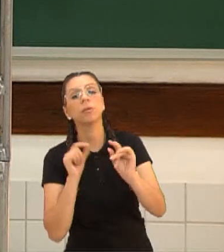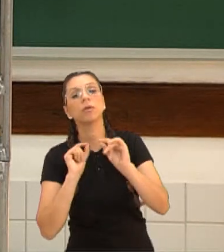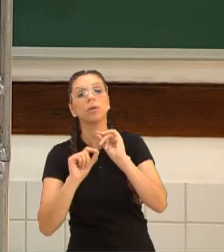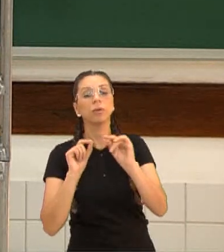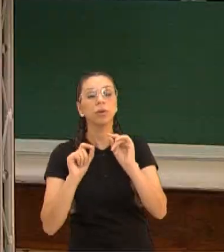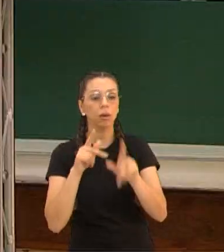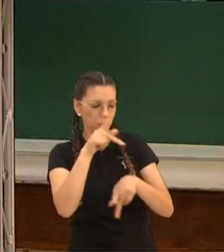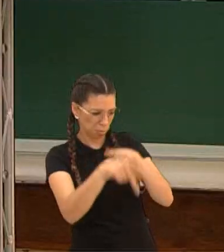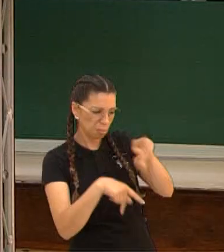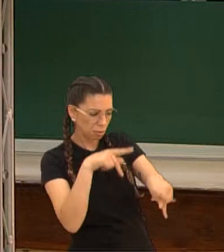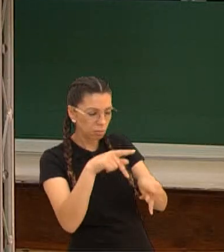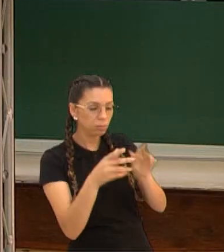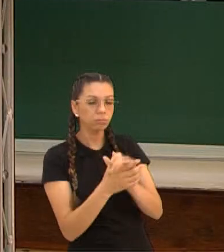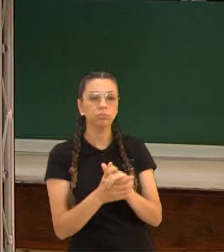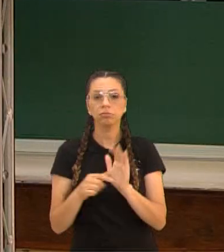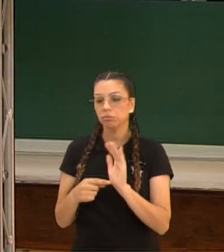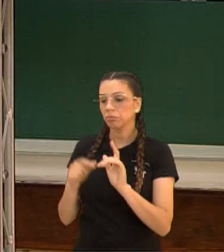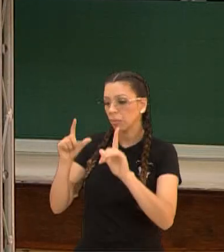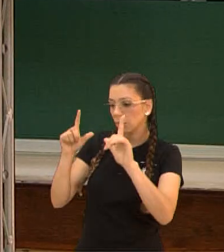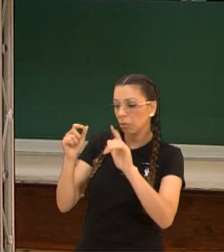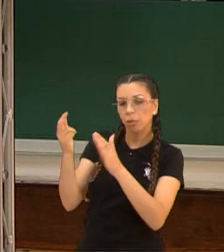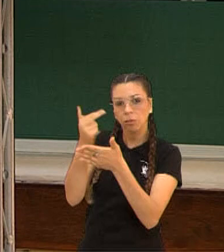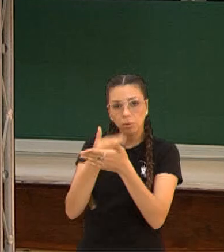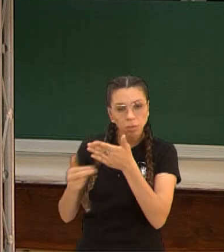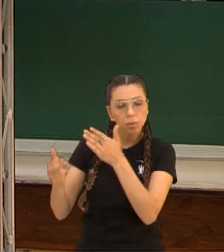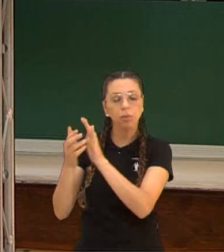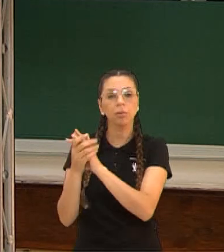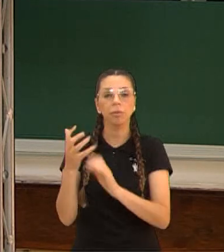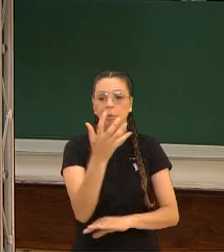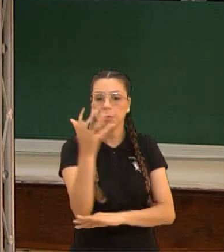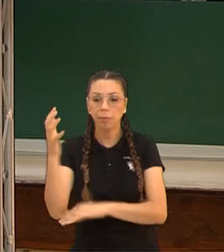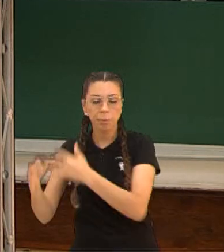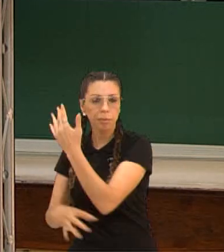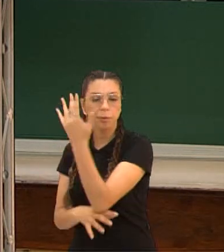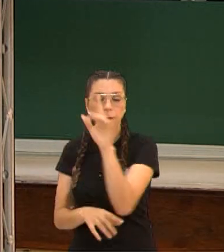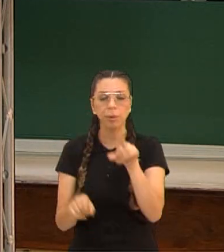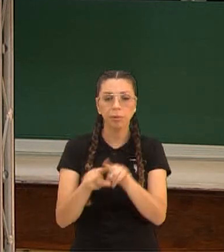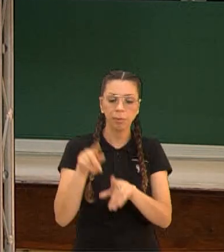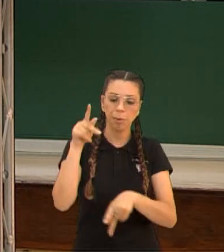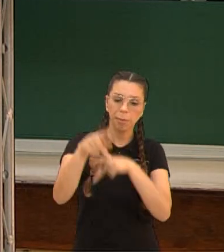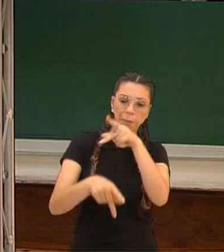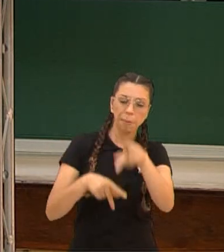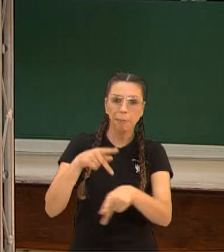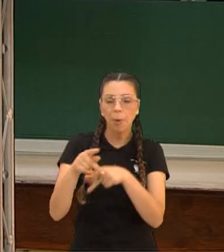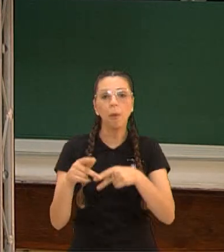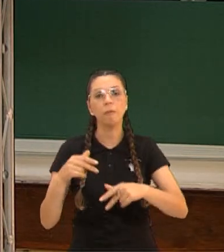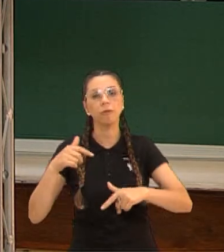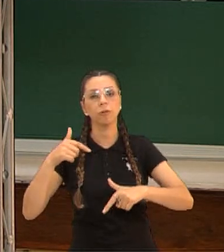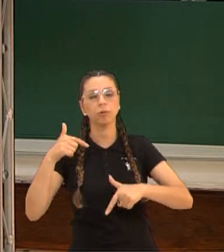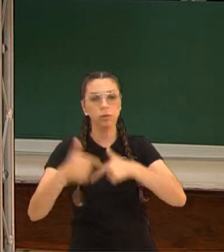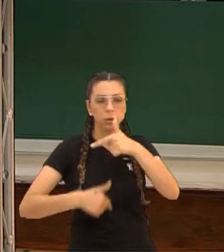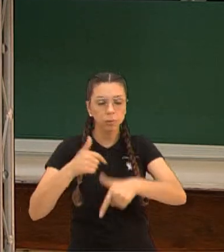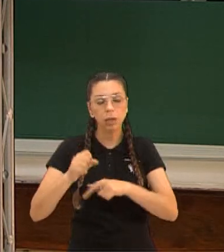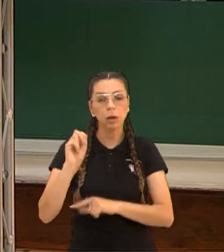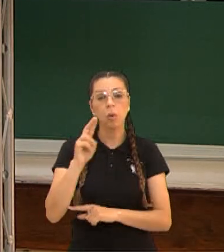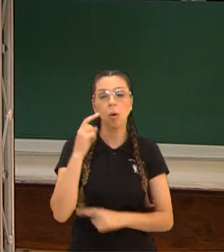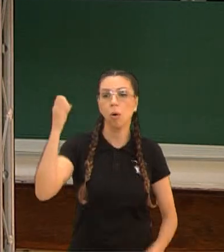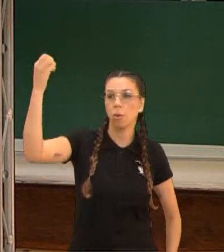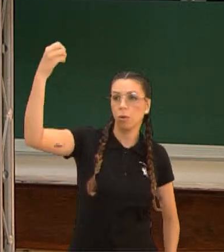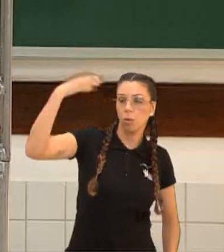Retratos da população, retratos de paisagens, classe trabalhadora ou retratar luzes e